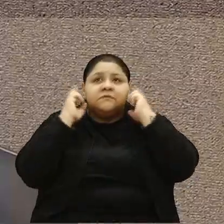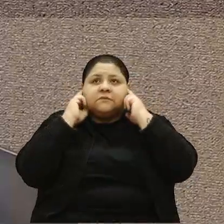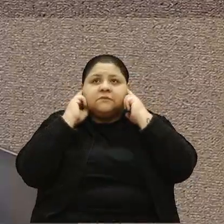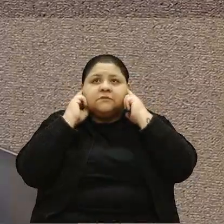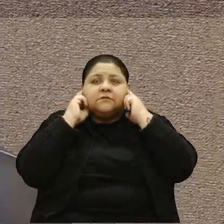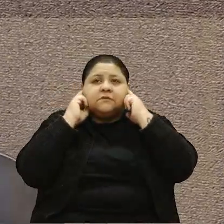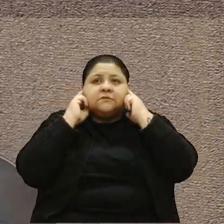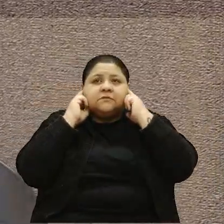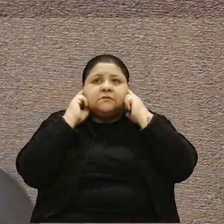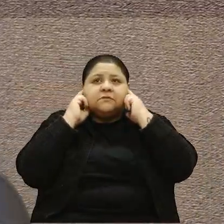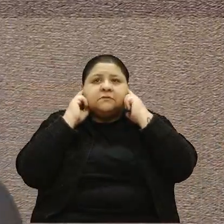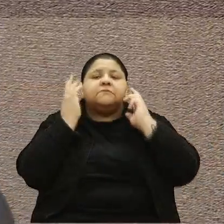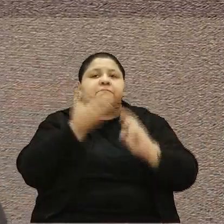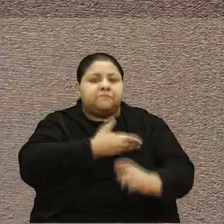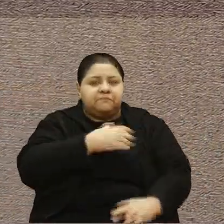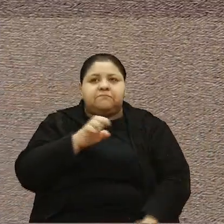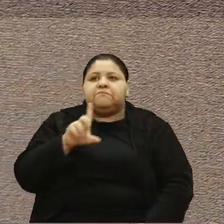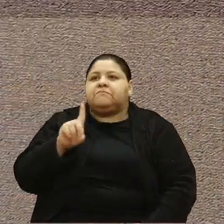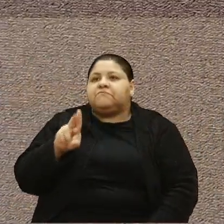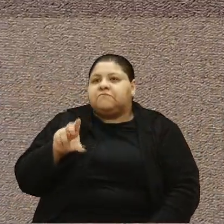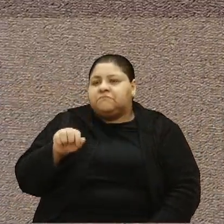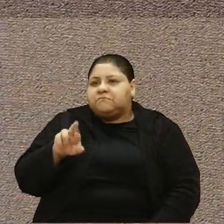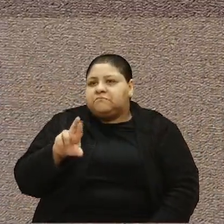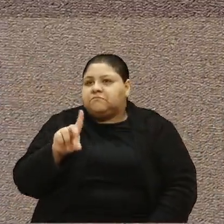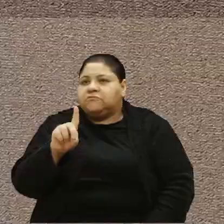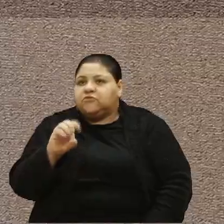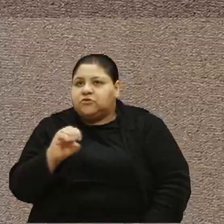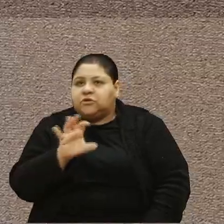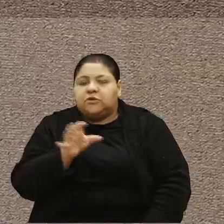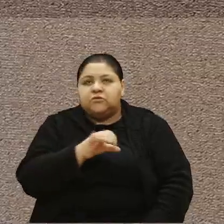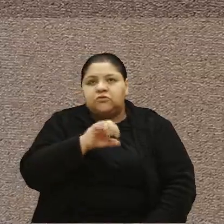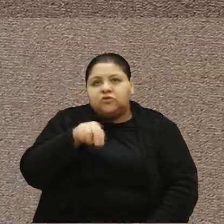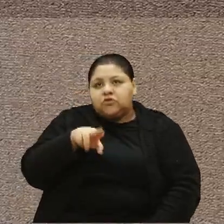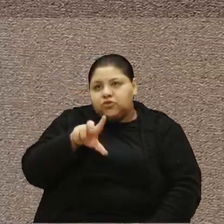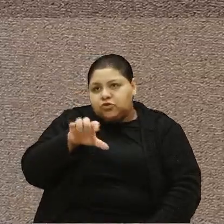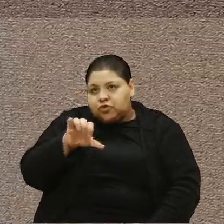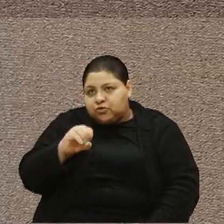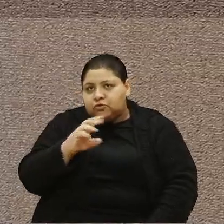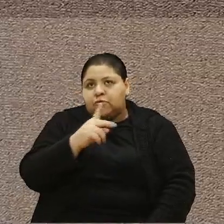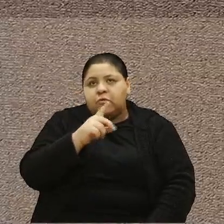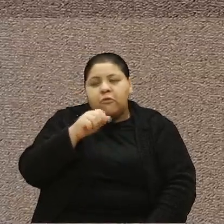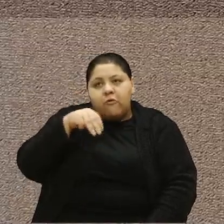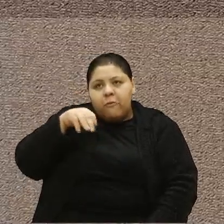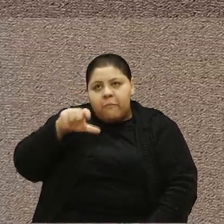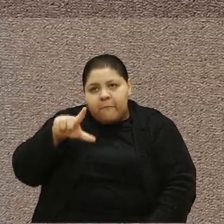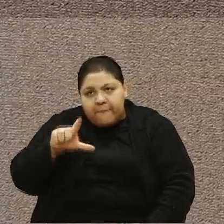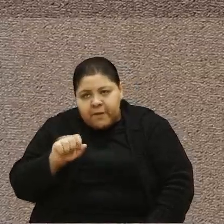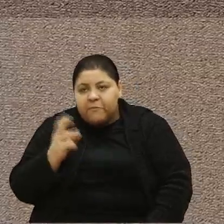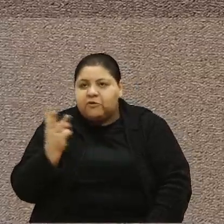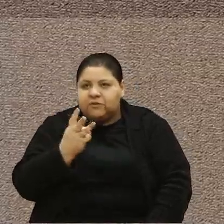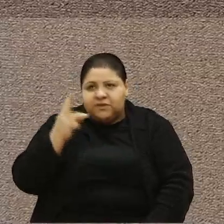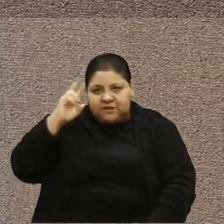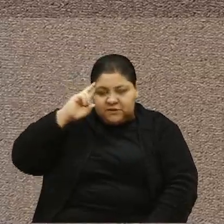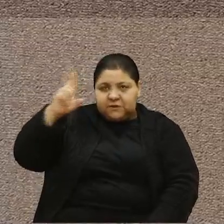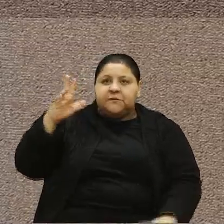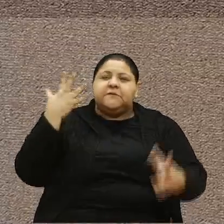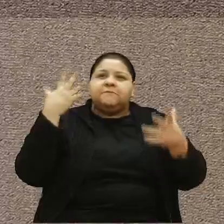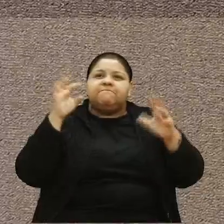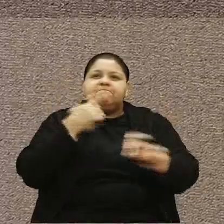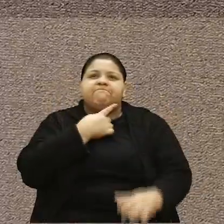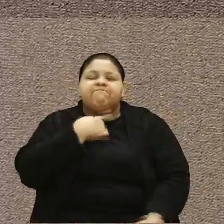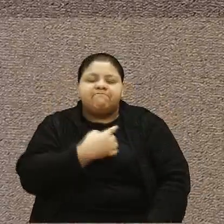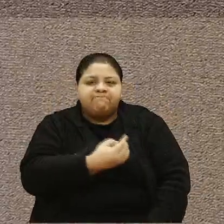Meu amigo Eduardo, o Júlio César e também a Pamela, os 3 diretores da Ruven. Então, quero parabenizar, desejar